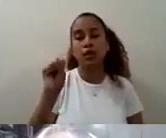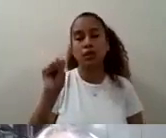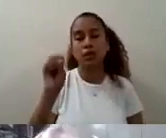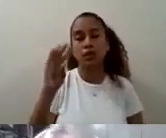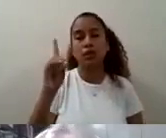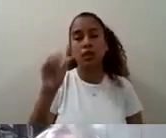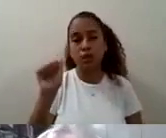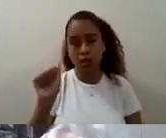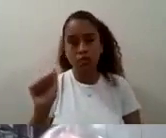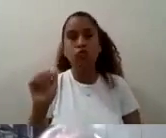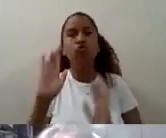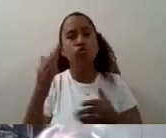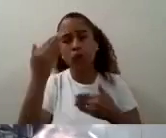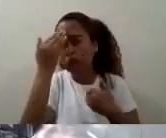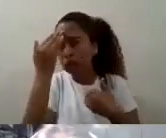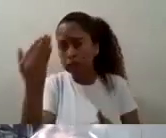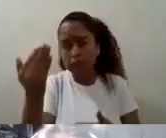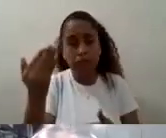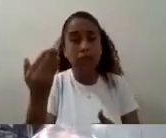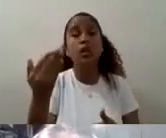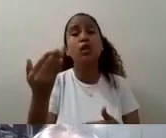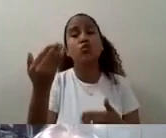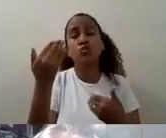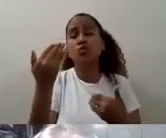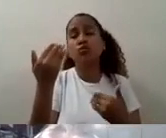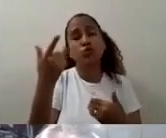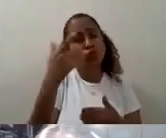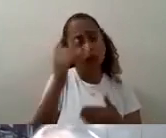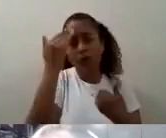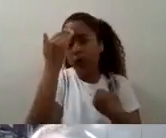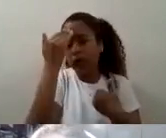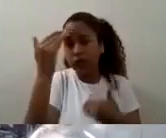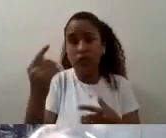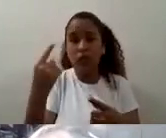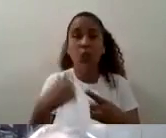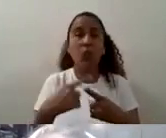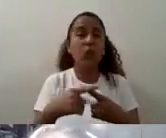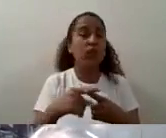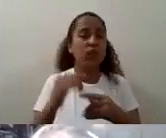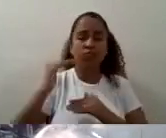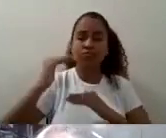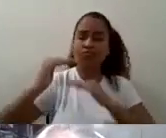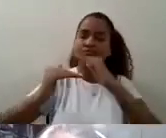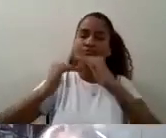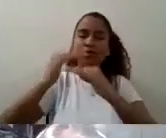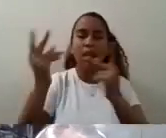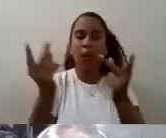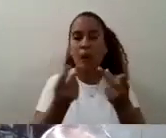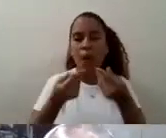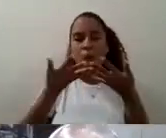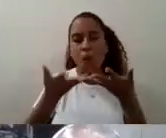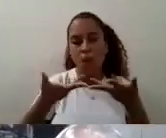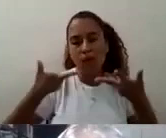Igreja Bethesda, e eu reforço esse agradecimento, porque está sendo um processo rico de muita